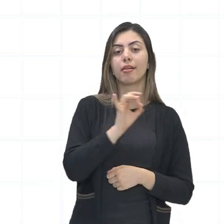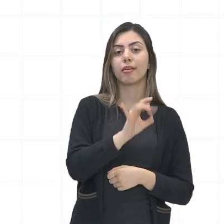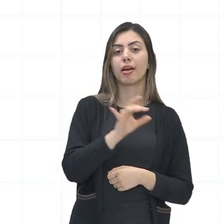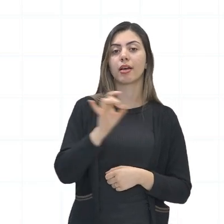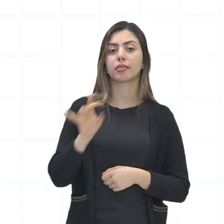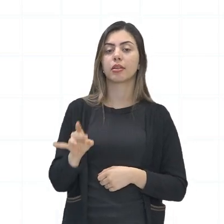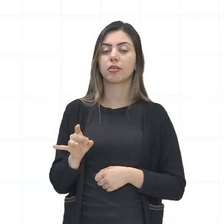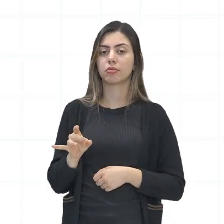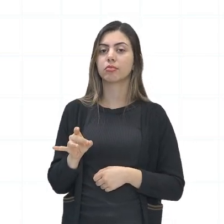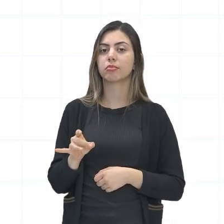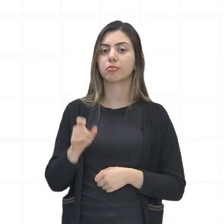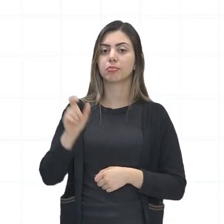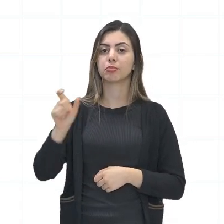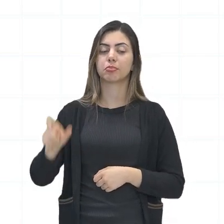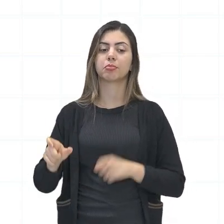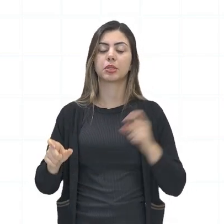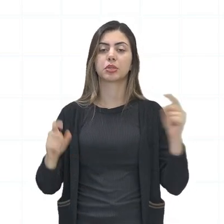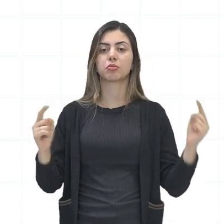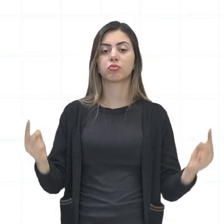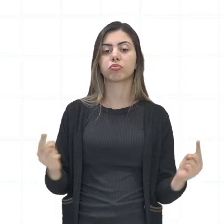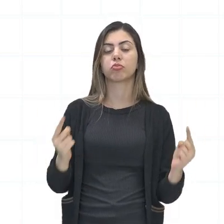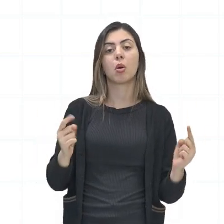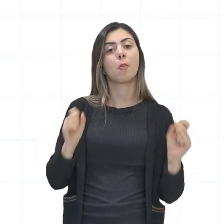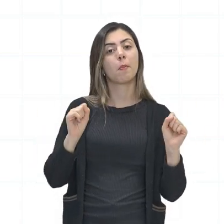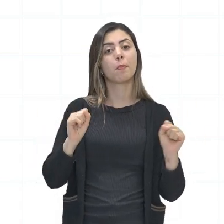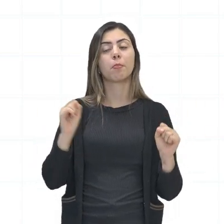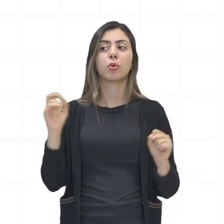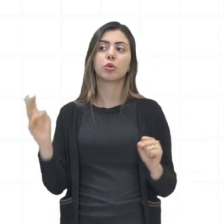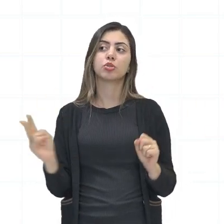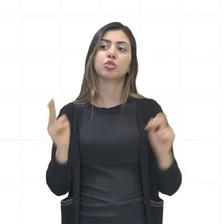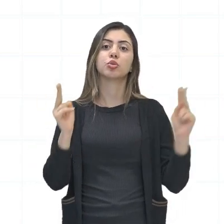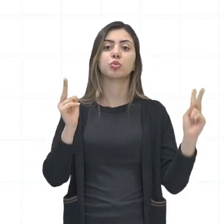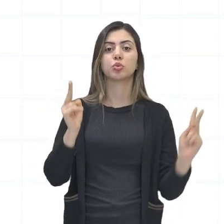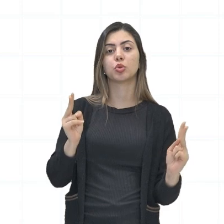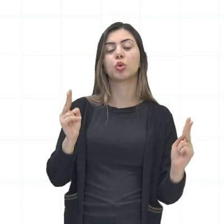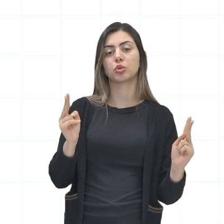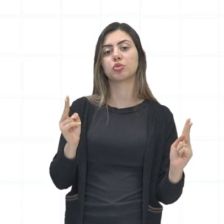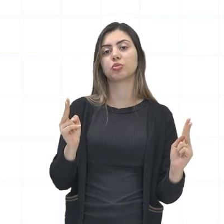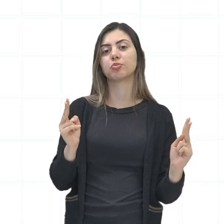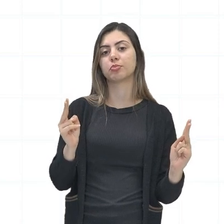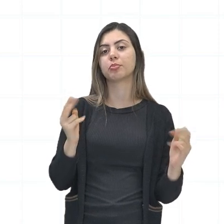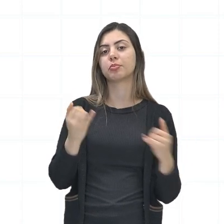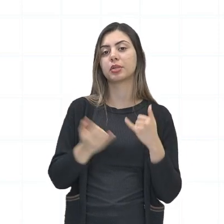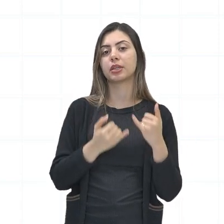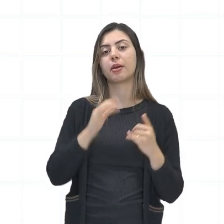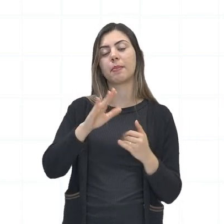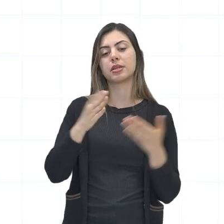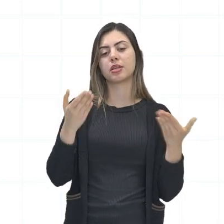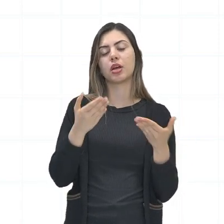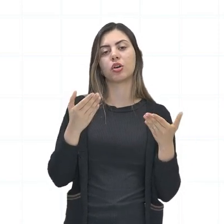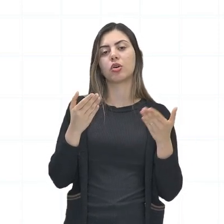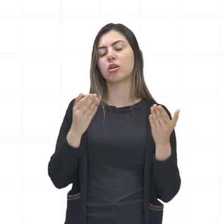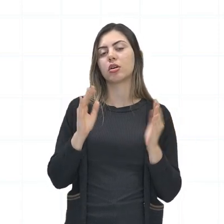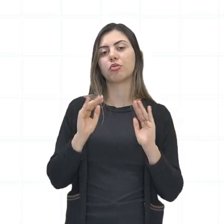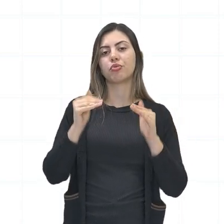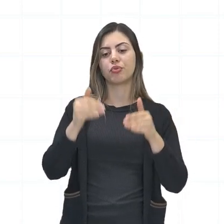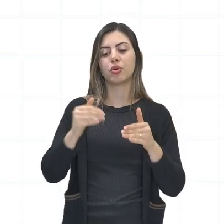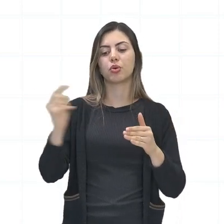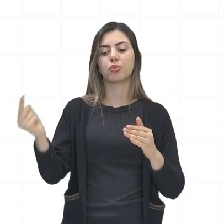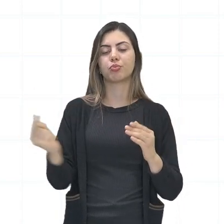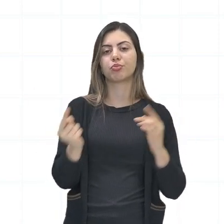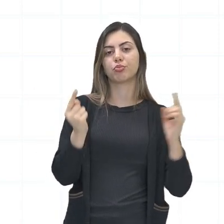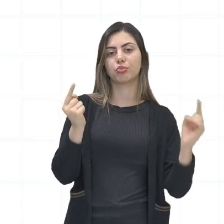que individuais? Porque o tênis de mesa pode ser jogado também em duplas, tá? Então, a gente vai se ater aqui somente ao tênis de mesa